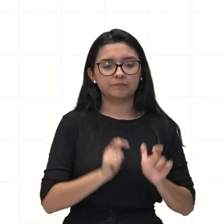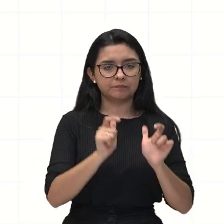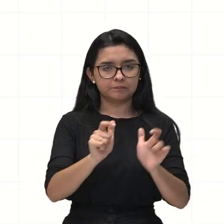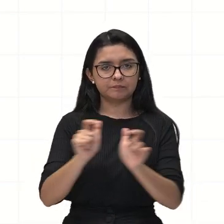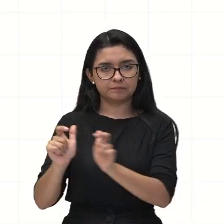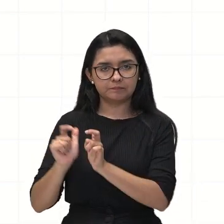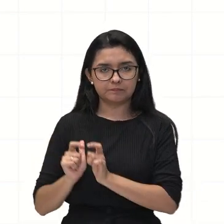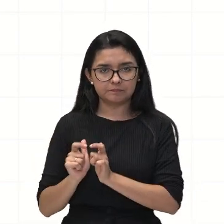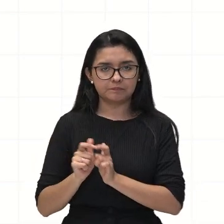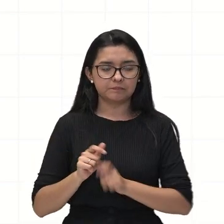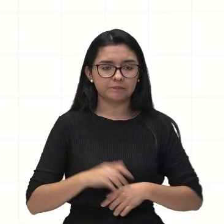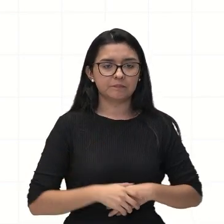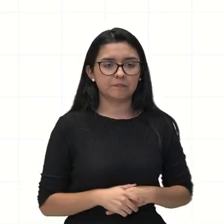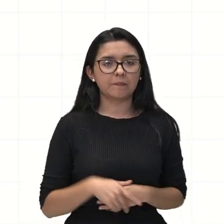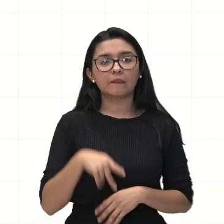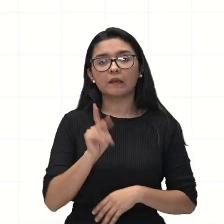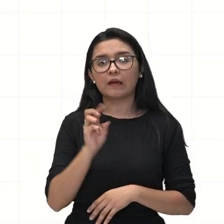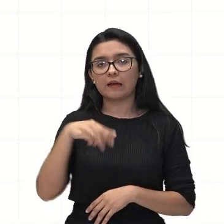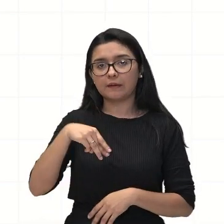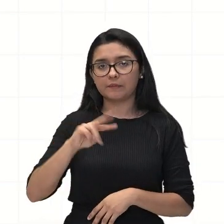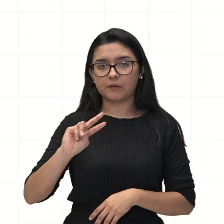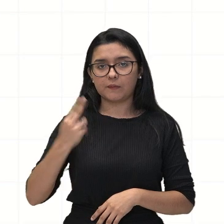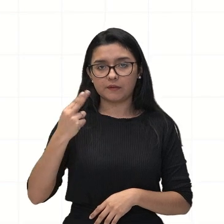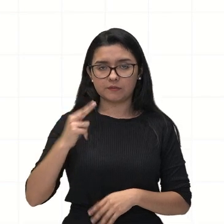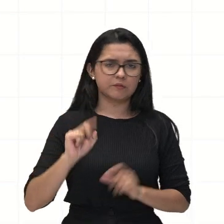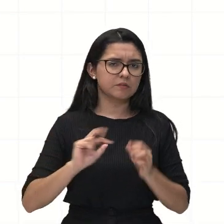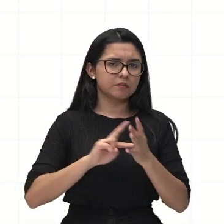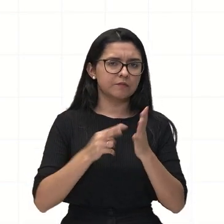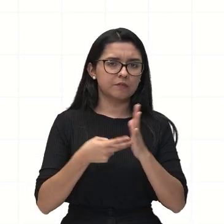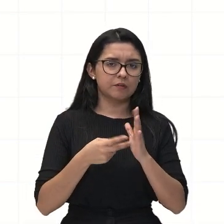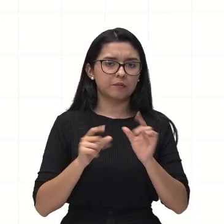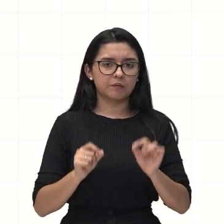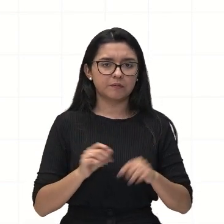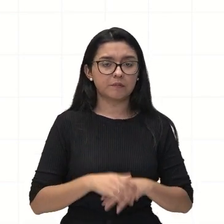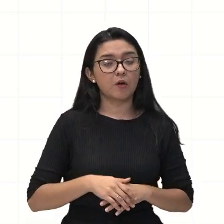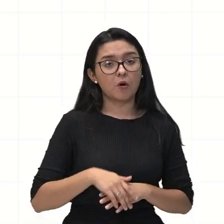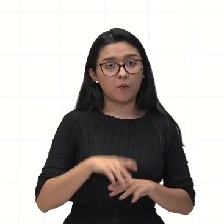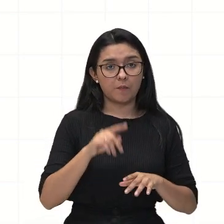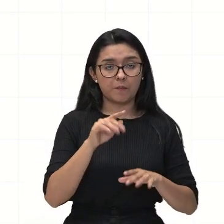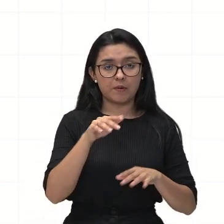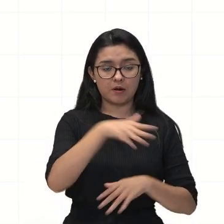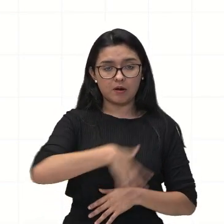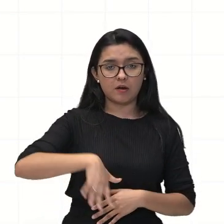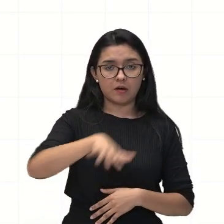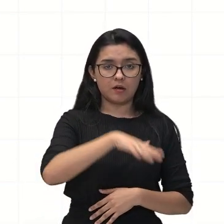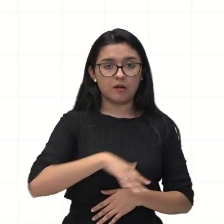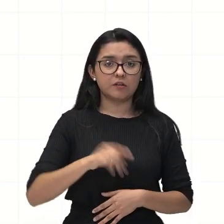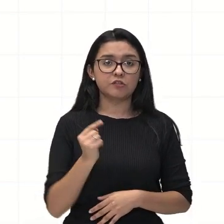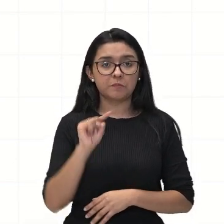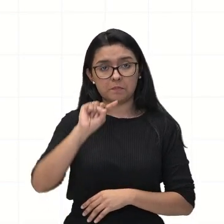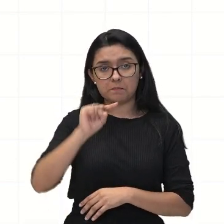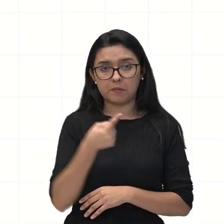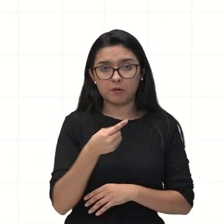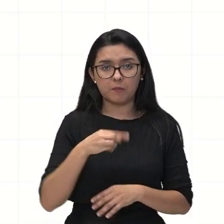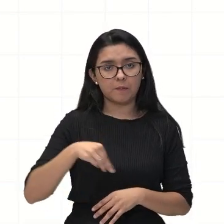quilômetro quadrado? Quilômetro quadrado, né, seria o quê? Uma área de 1.000 metros, né?